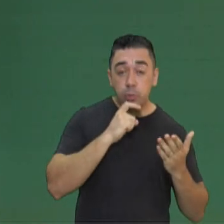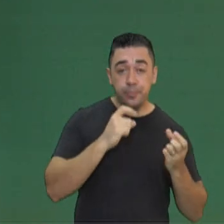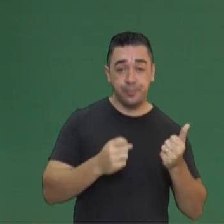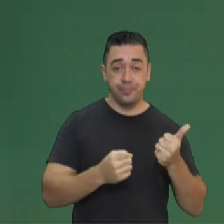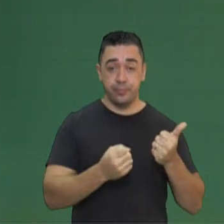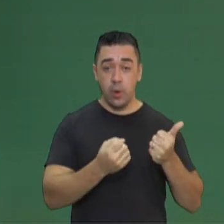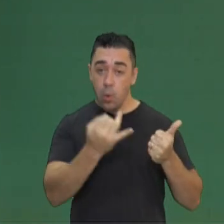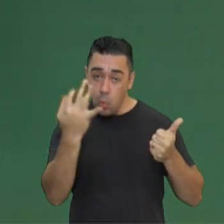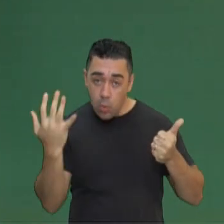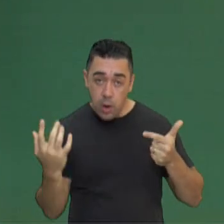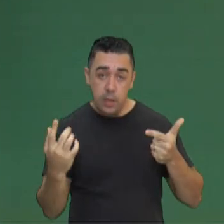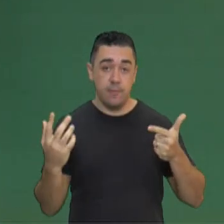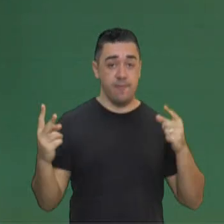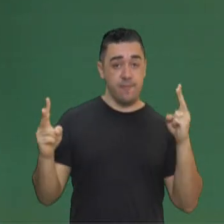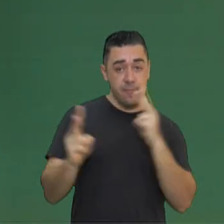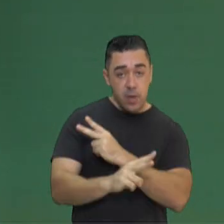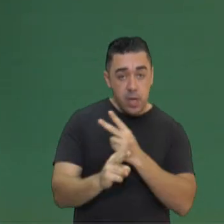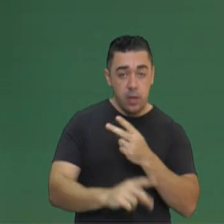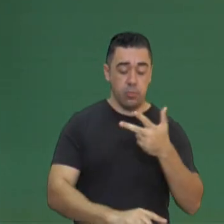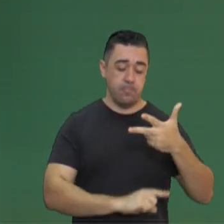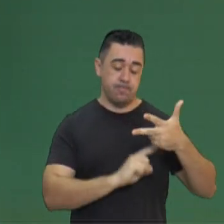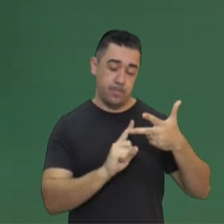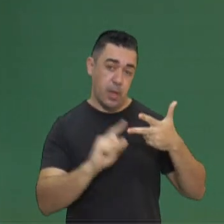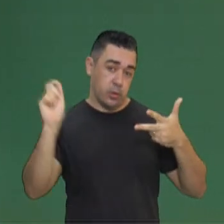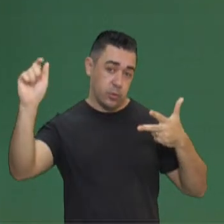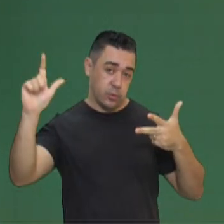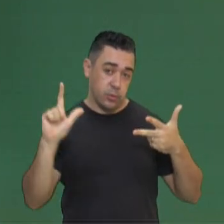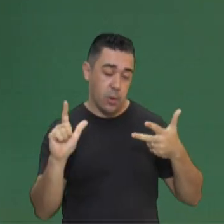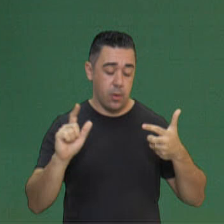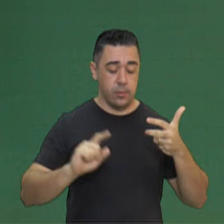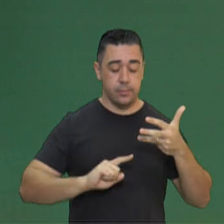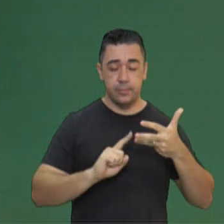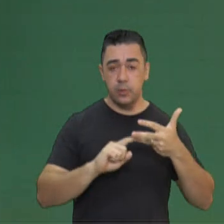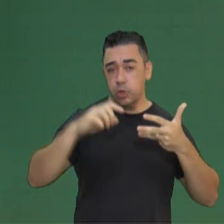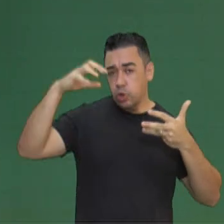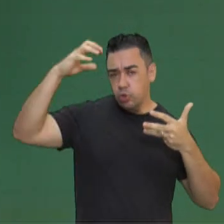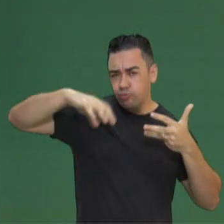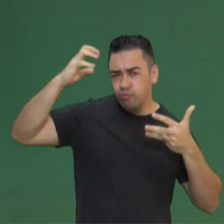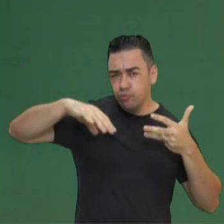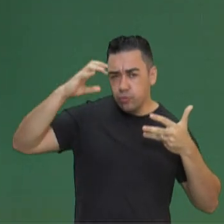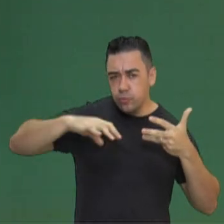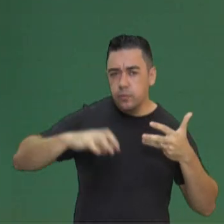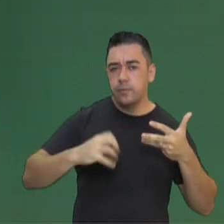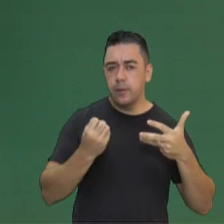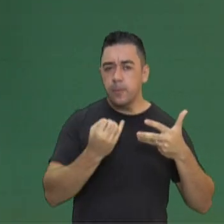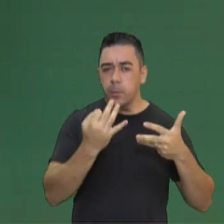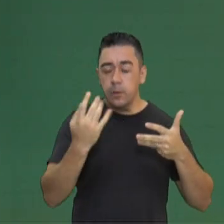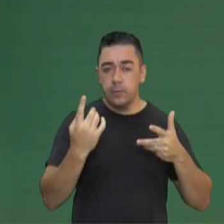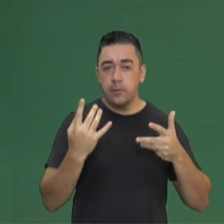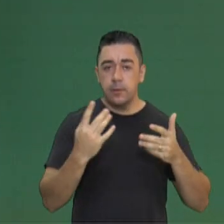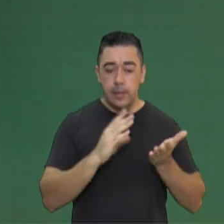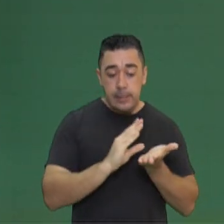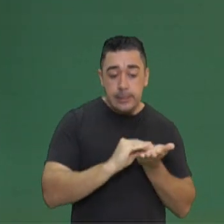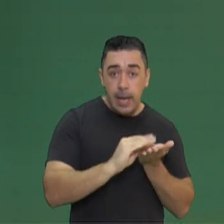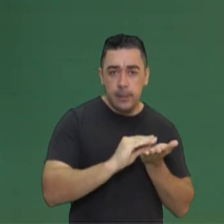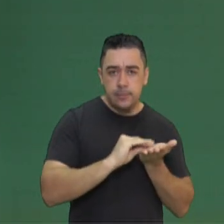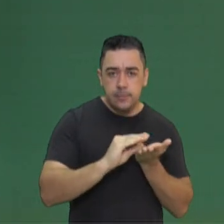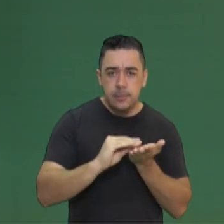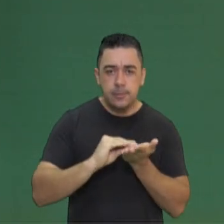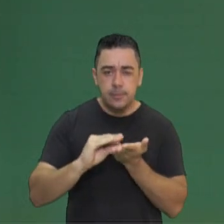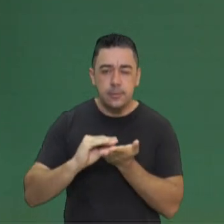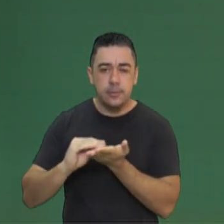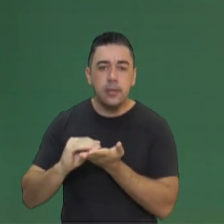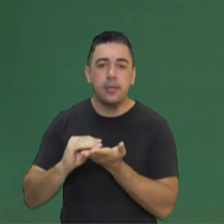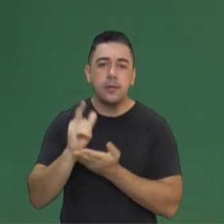quantidade de luz solar, precipitação, né, chuva, enfim, vários dados que a